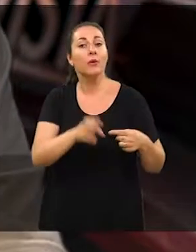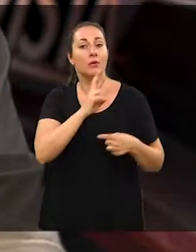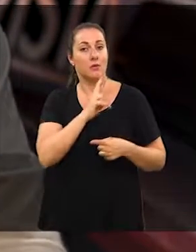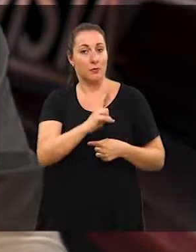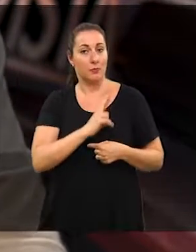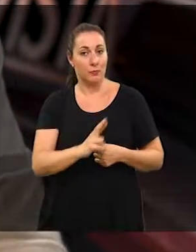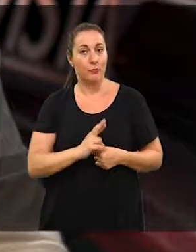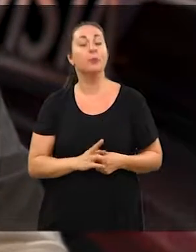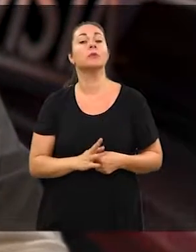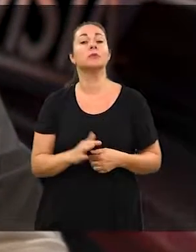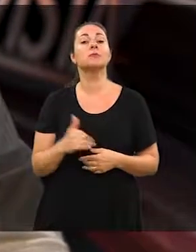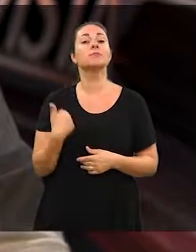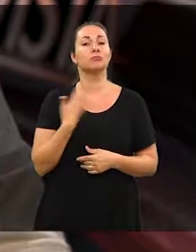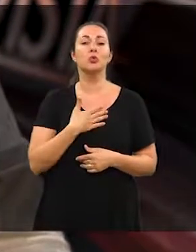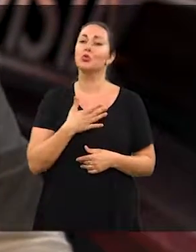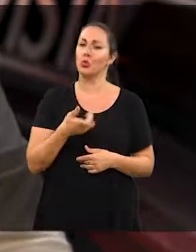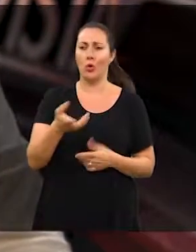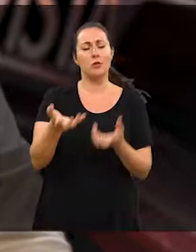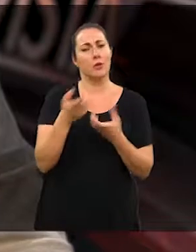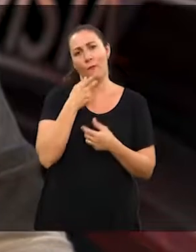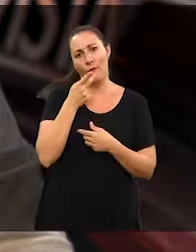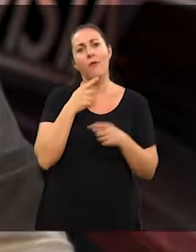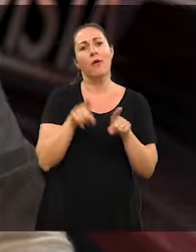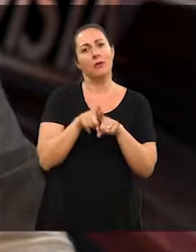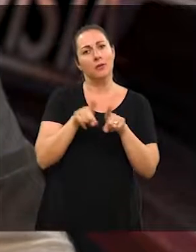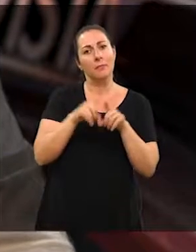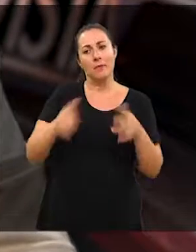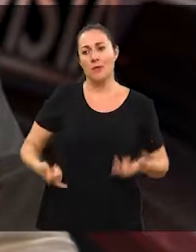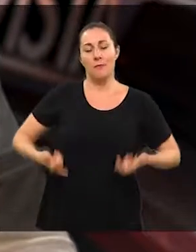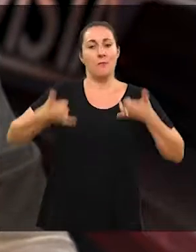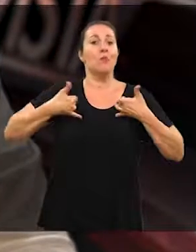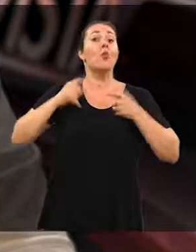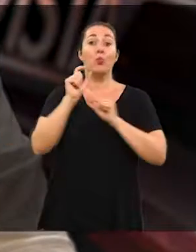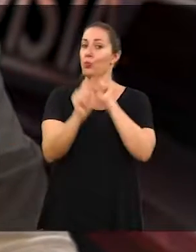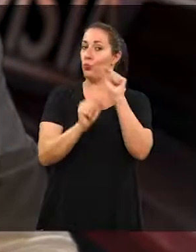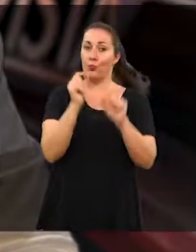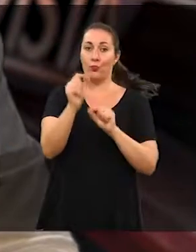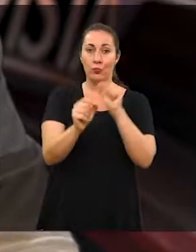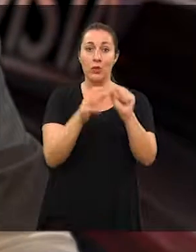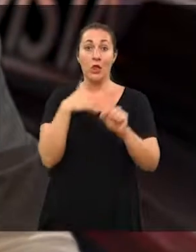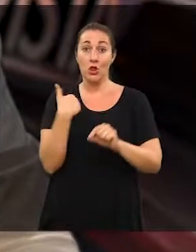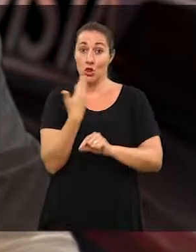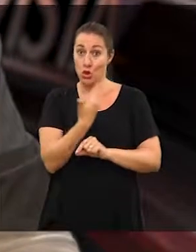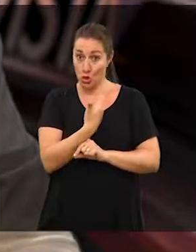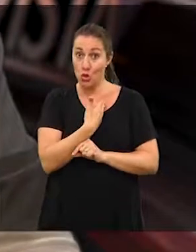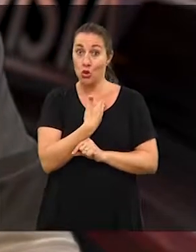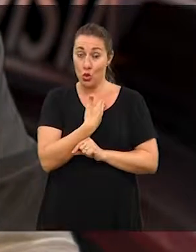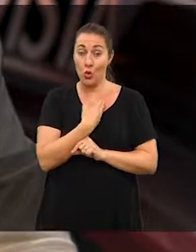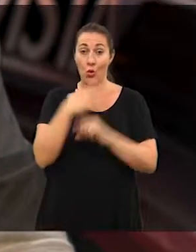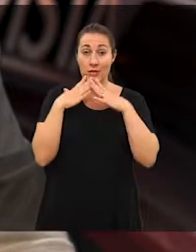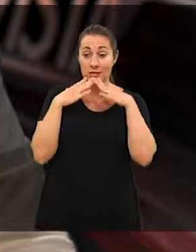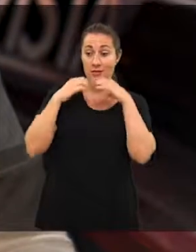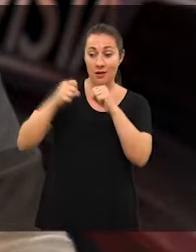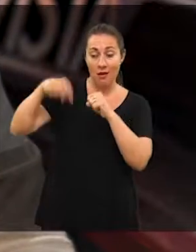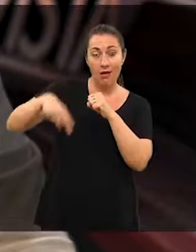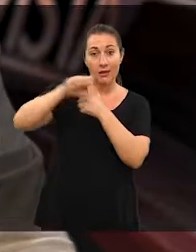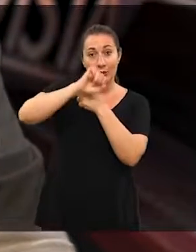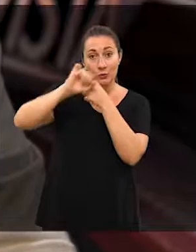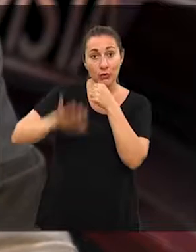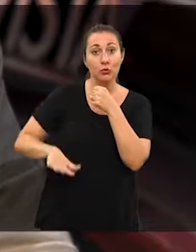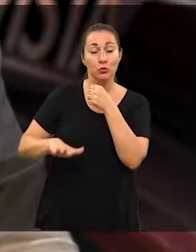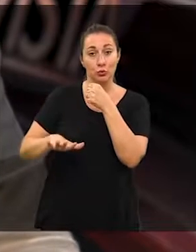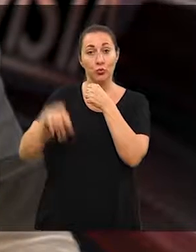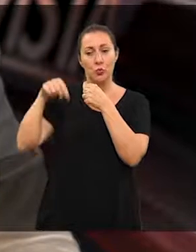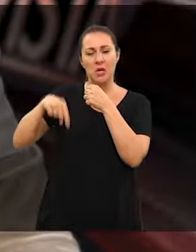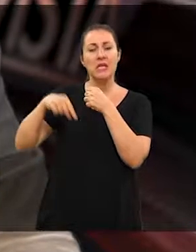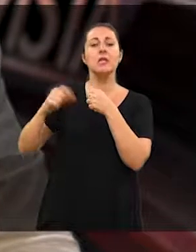de acordo. Mas aí a gente tem uma grata satisfação que a gente quer registrar junto com a Clarice aqui, que a nossa coordenadoria, das 30 coordenadorias que a gente tem no